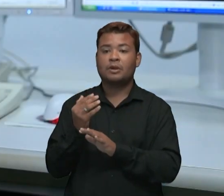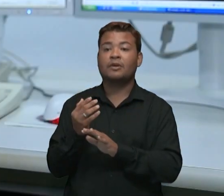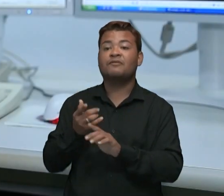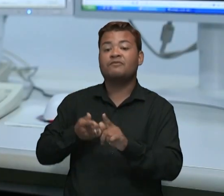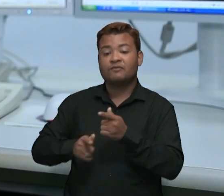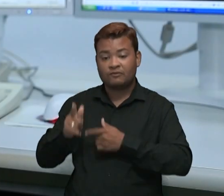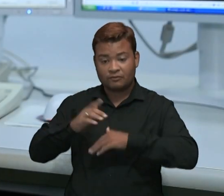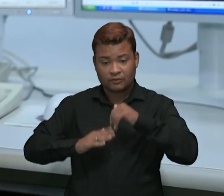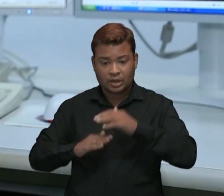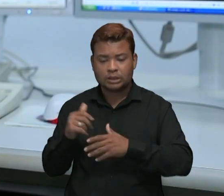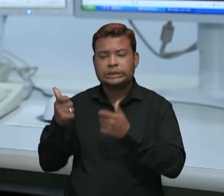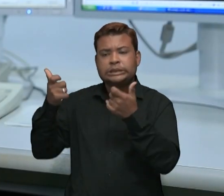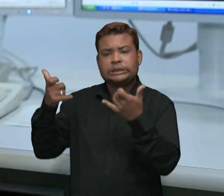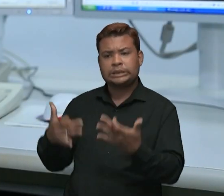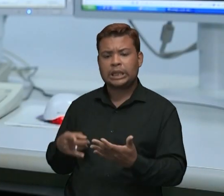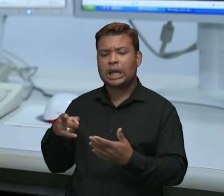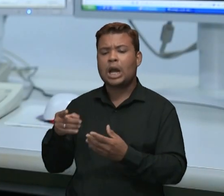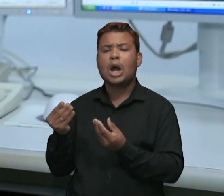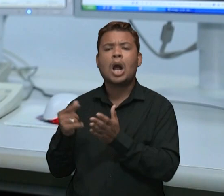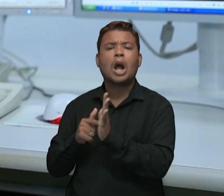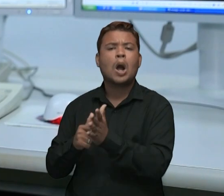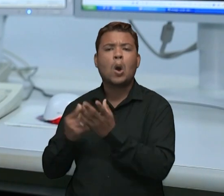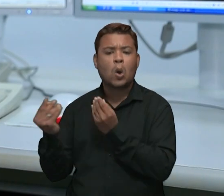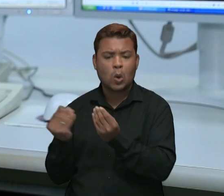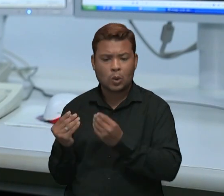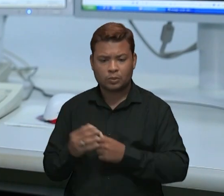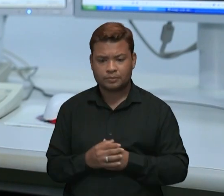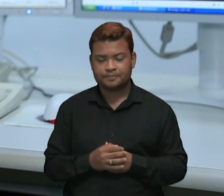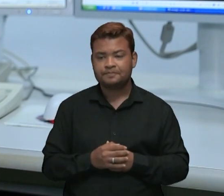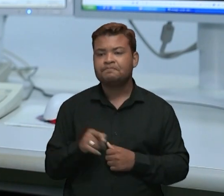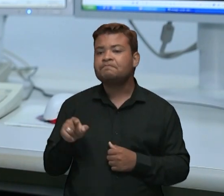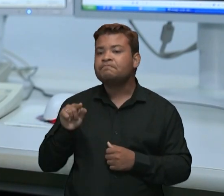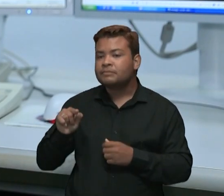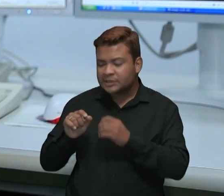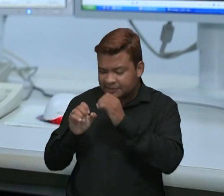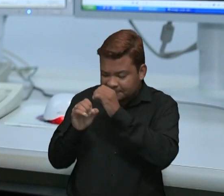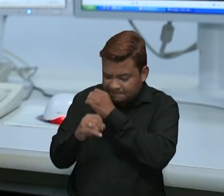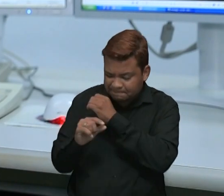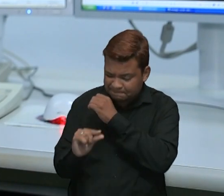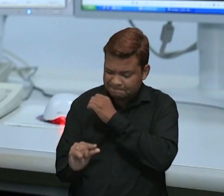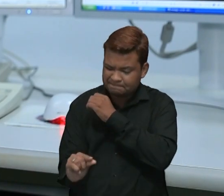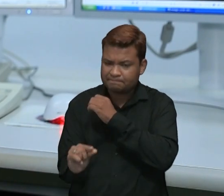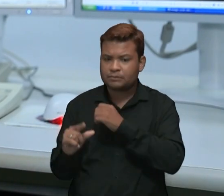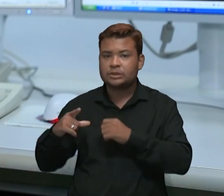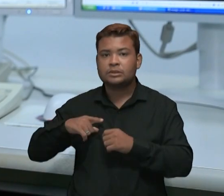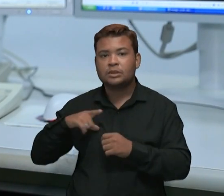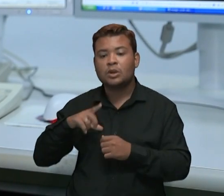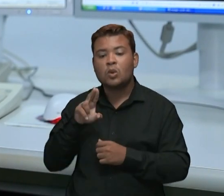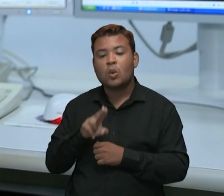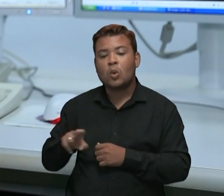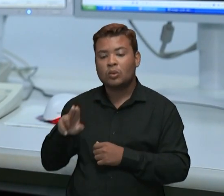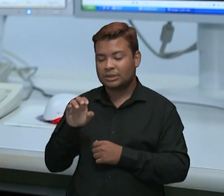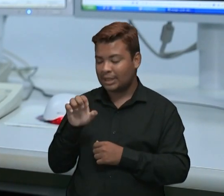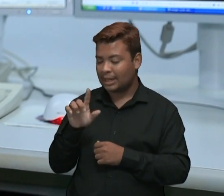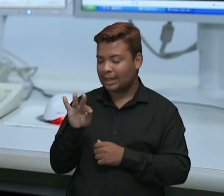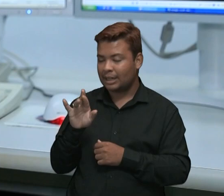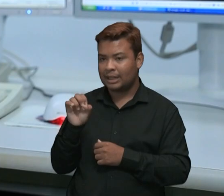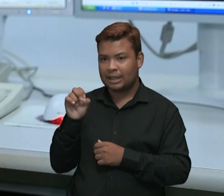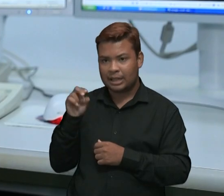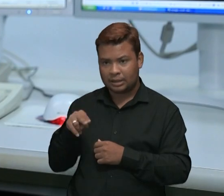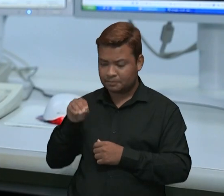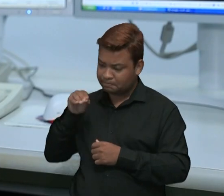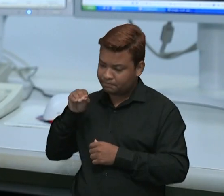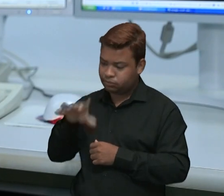LabMIC, explica como o equipamento funciona. Ele é um microscópio que utiliza um feixe de elétrons que vai interagir com